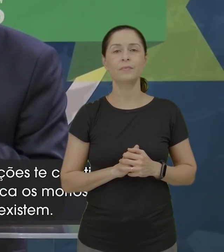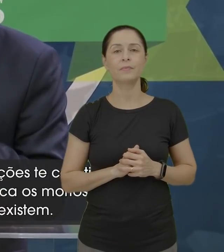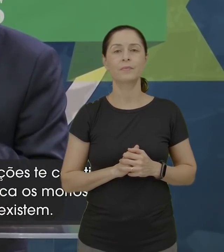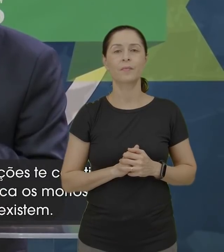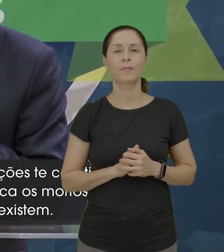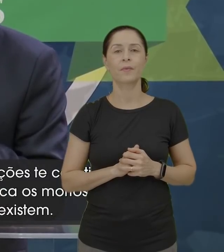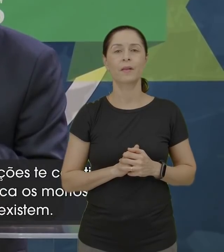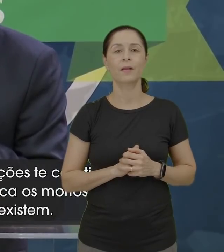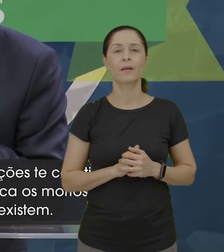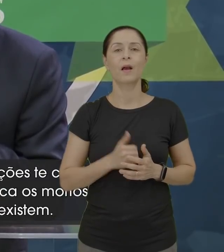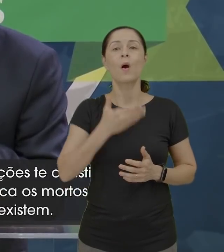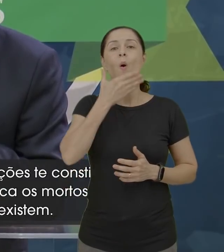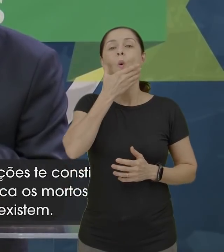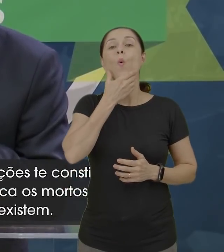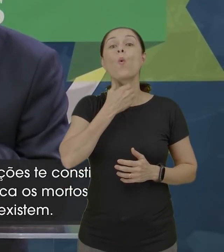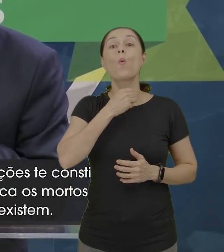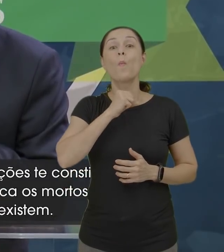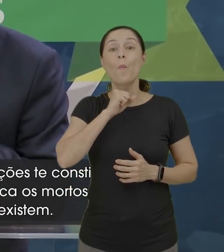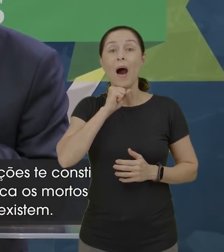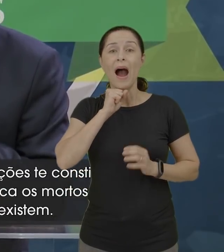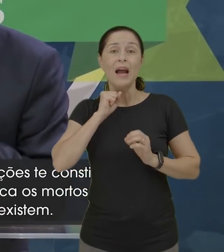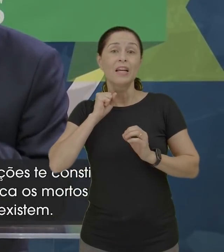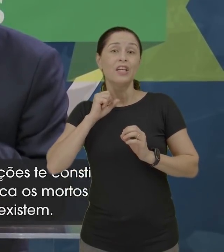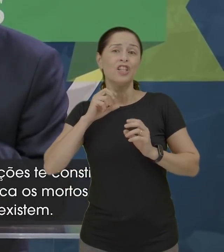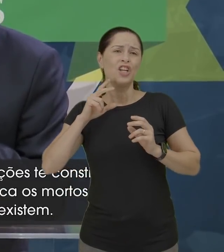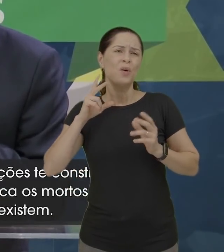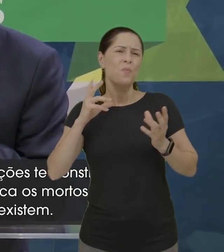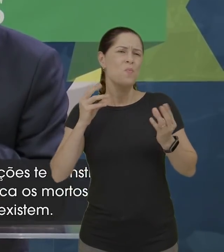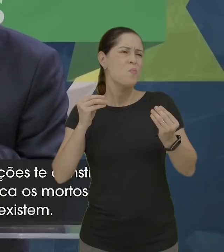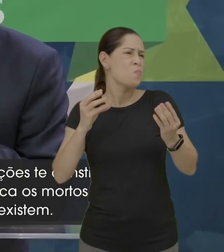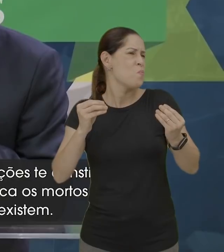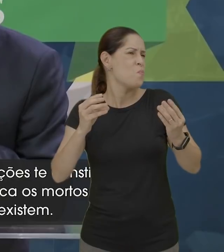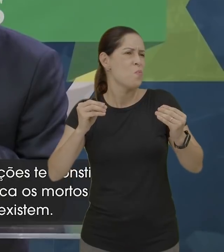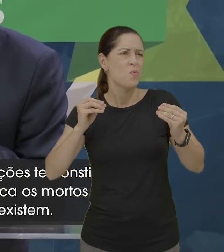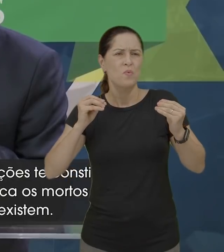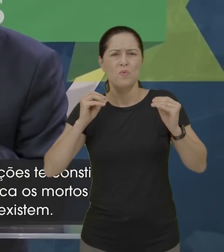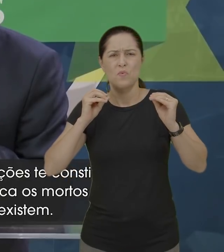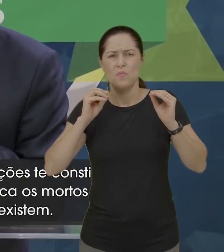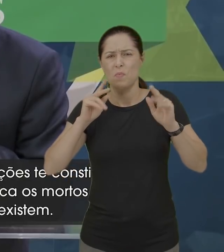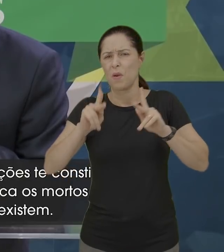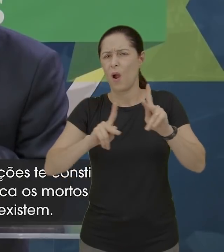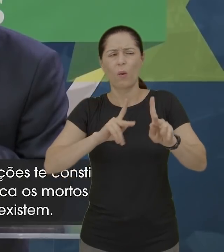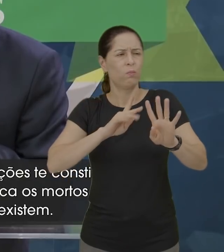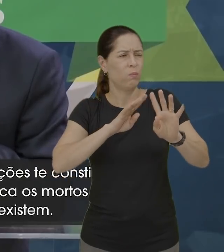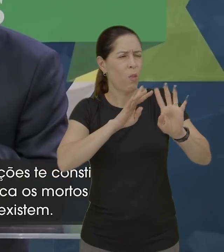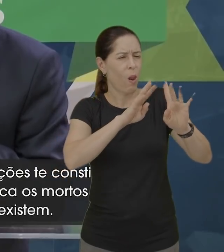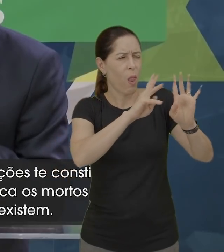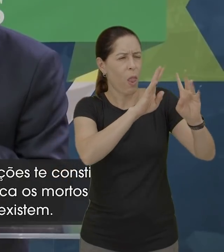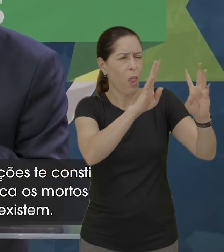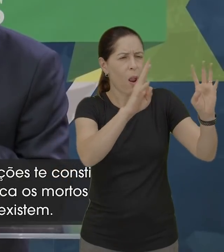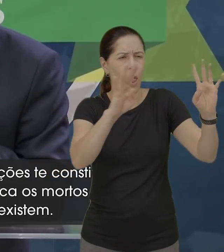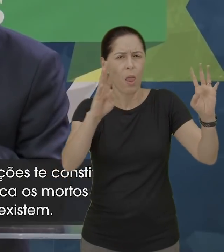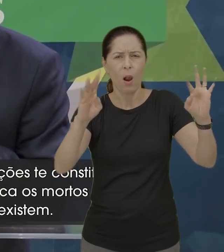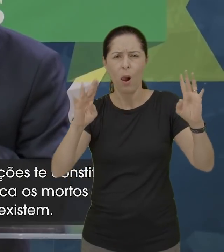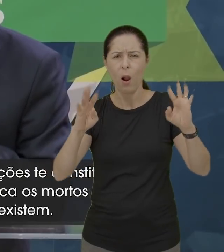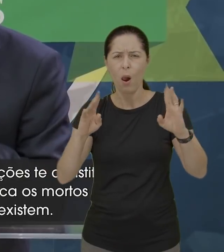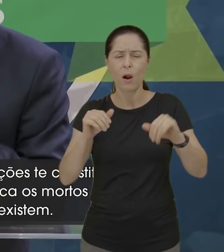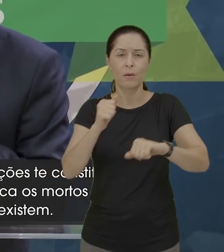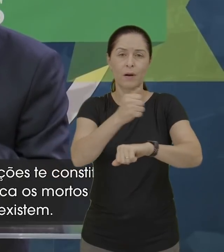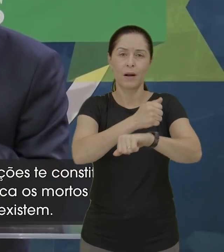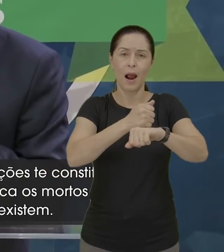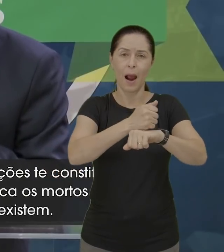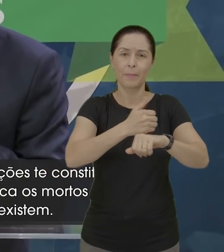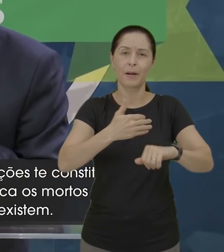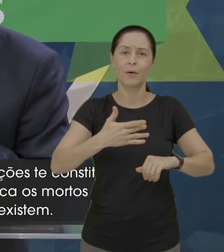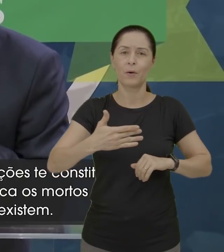pai de muitas nações te constituí, perante aquele no qual creu, o Deus que vivifica os mortos